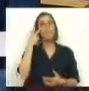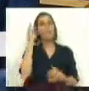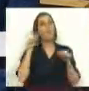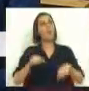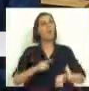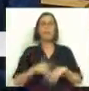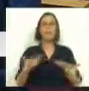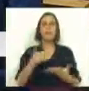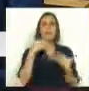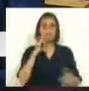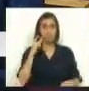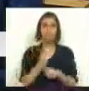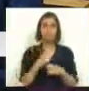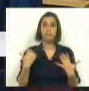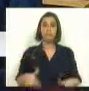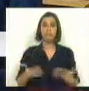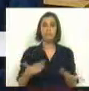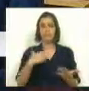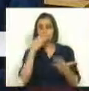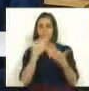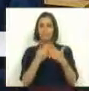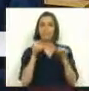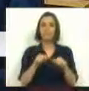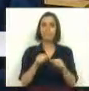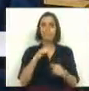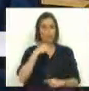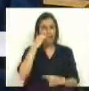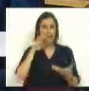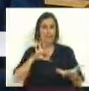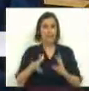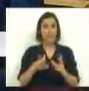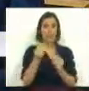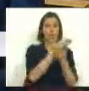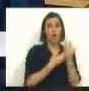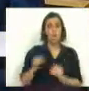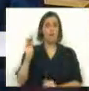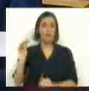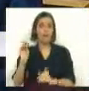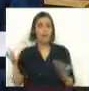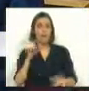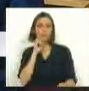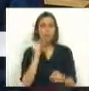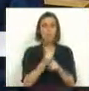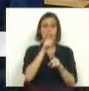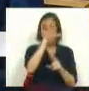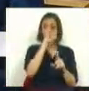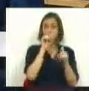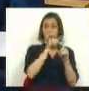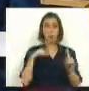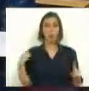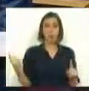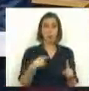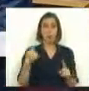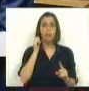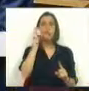hoje tempos de grande exigência. Estamos confrontados com uma grave crise económica e financeira que exige do Estado e de todos